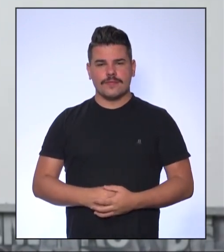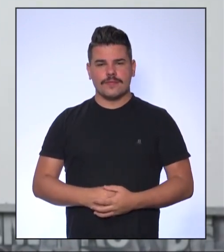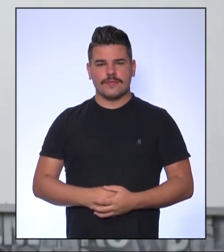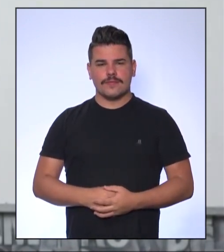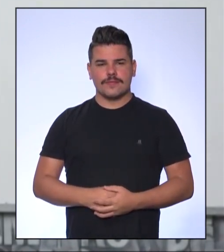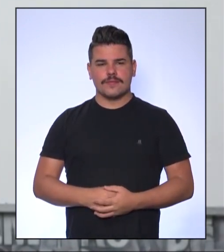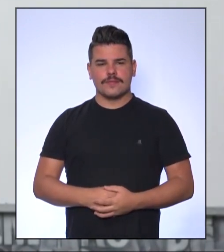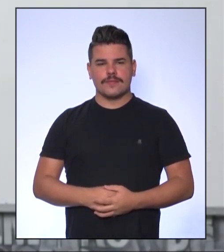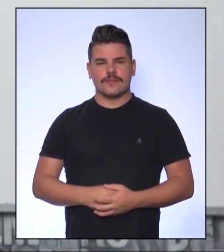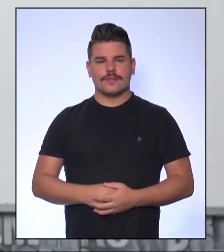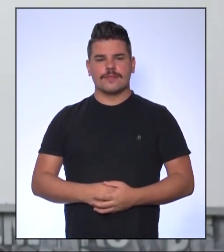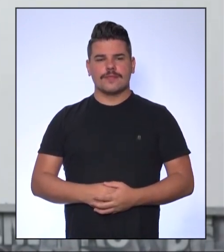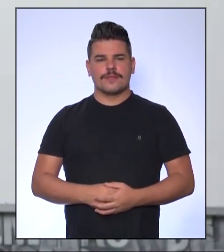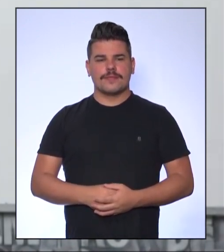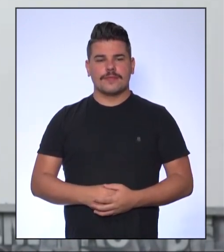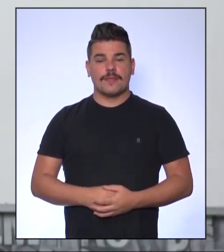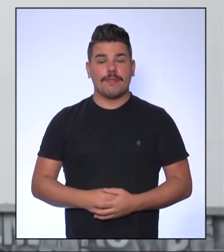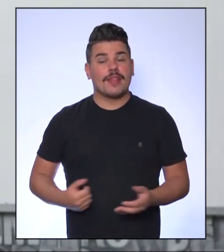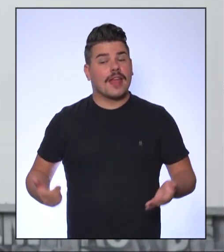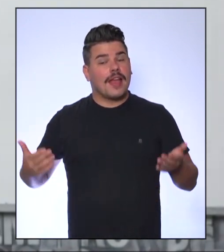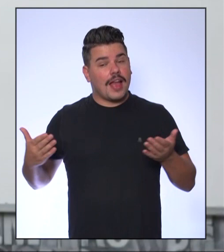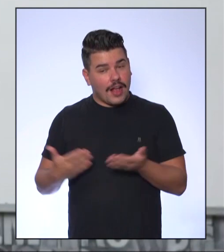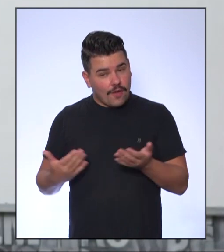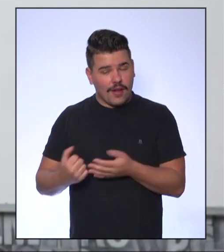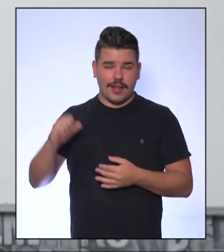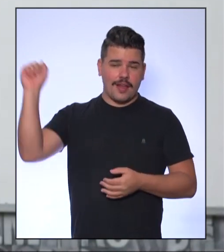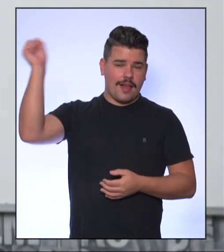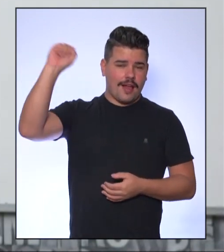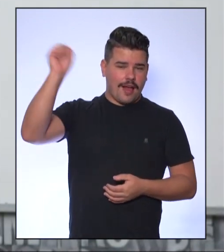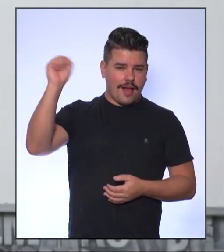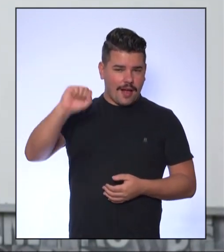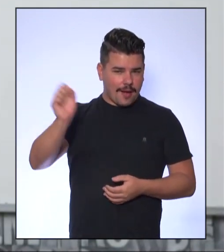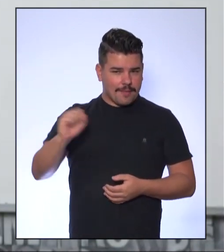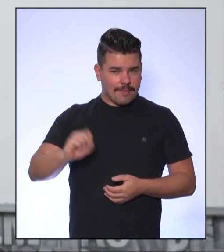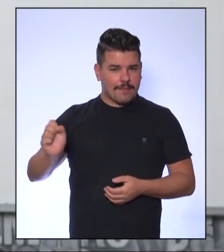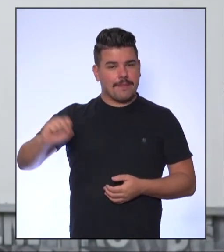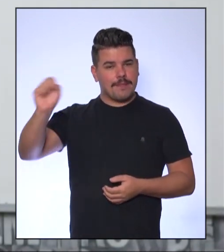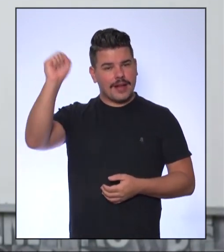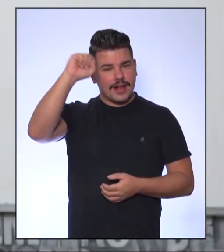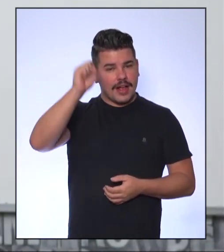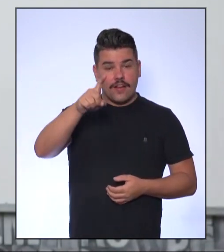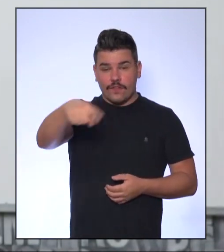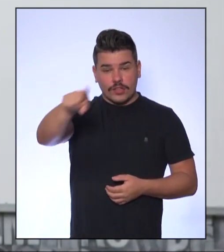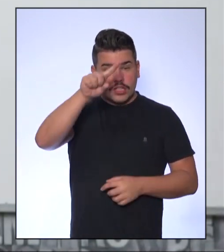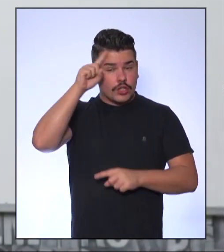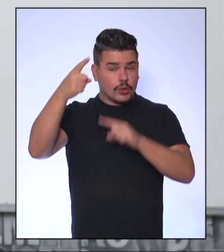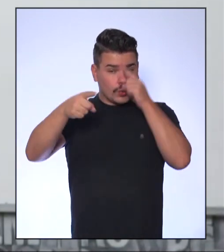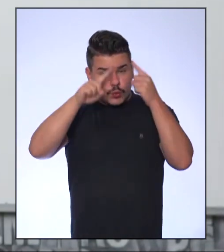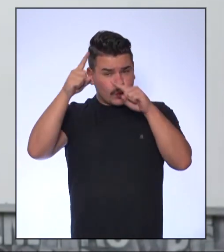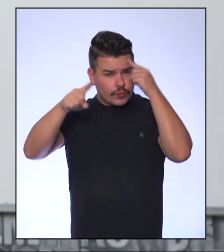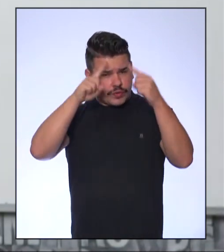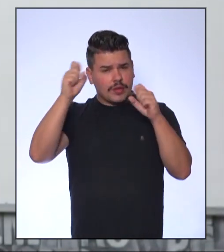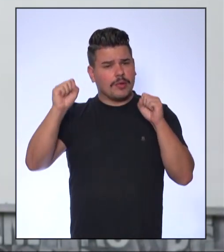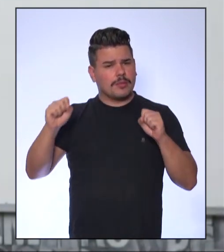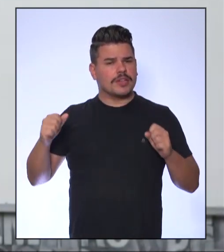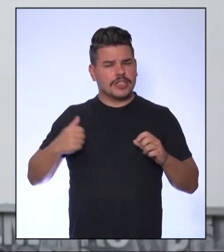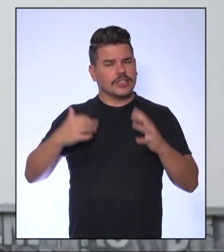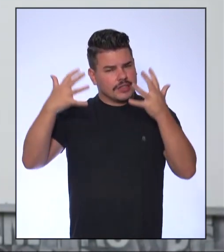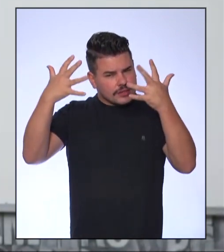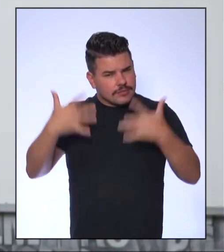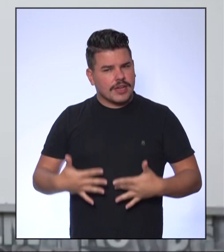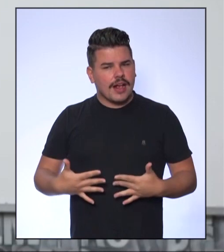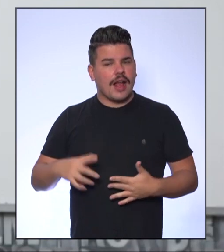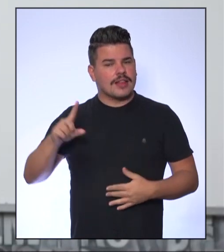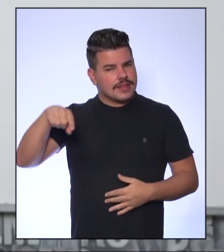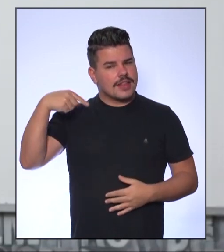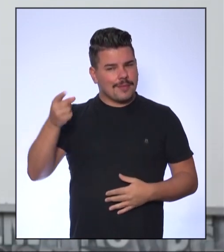o seu printzinho, agora vamos apagar e tirar as suas dúvidas aqui, para depois a gente poder